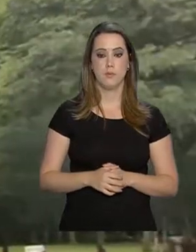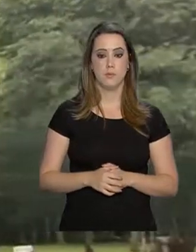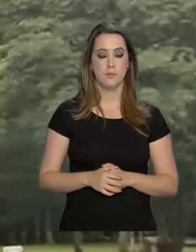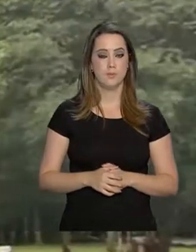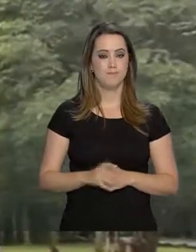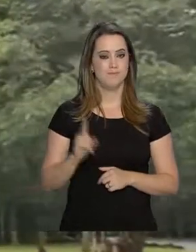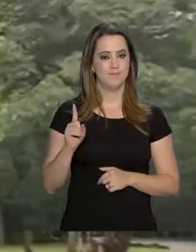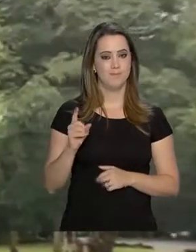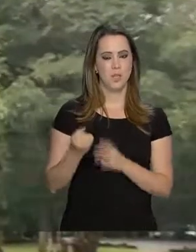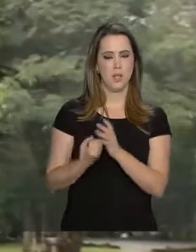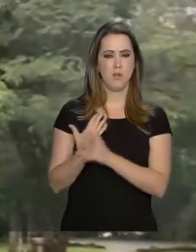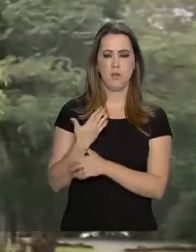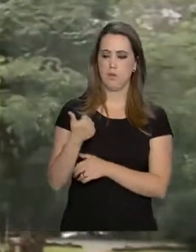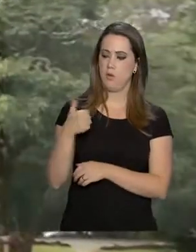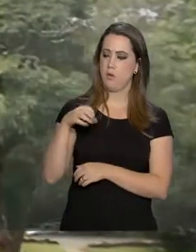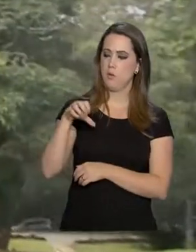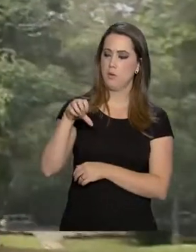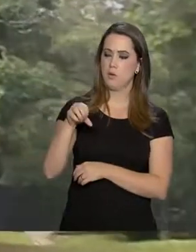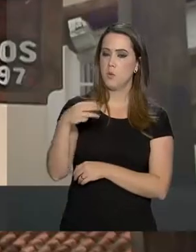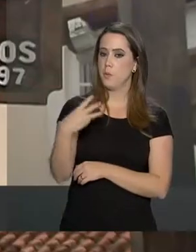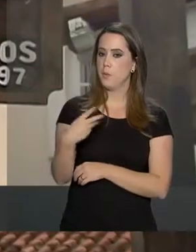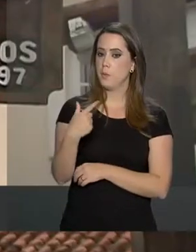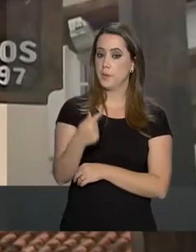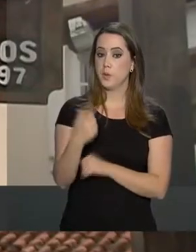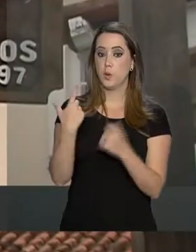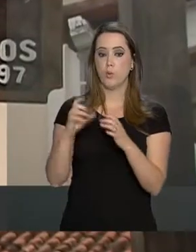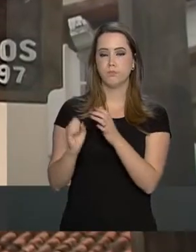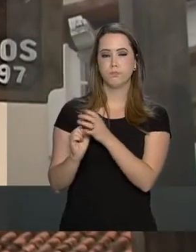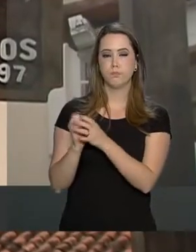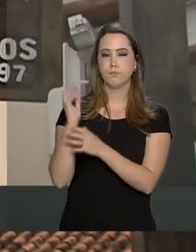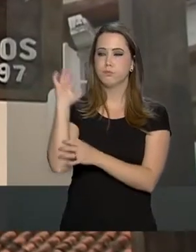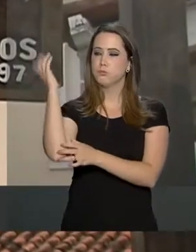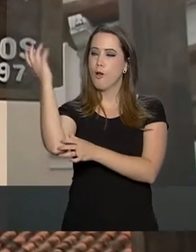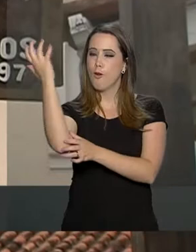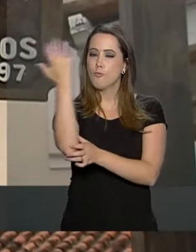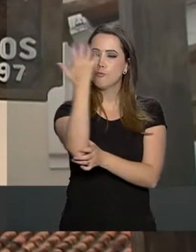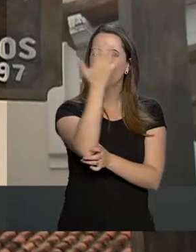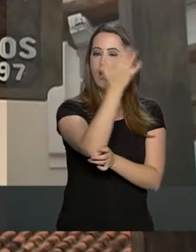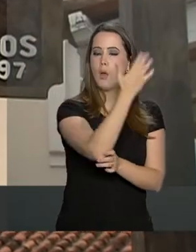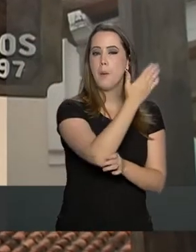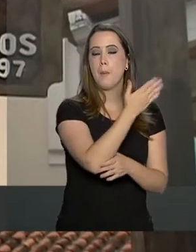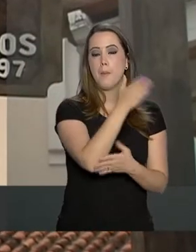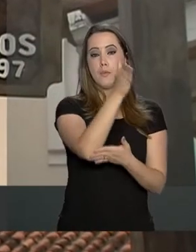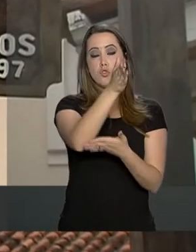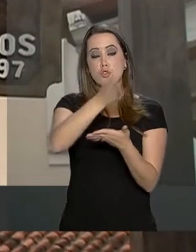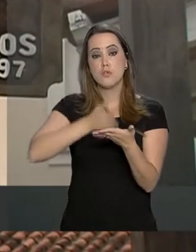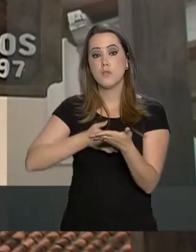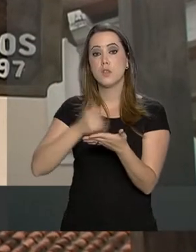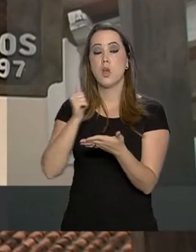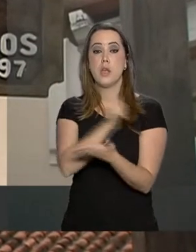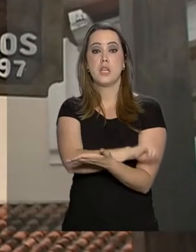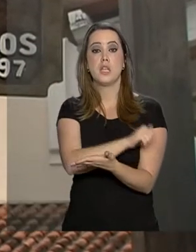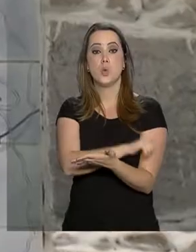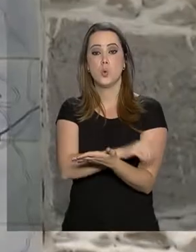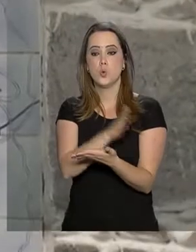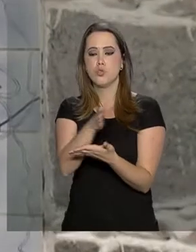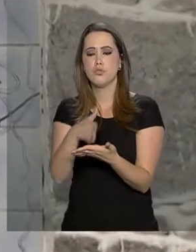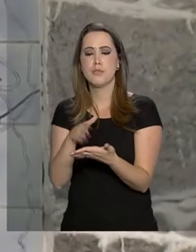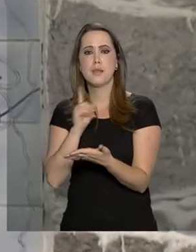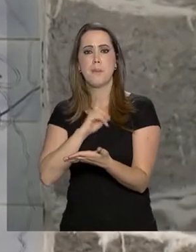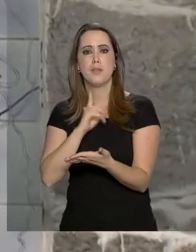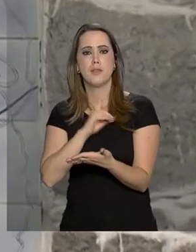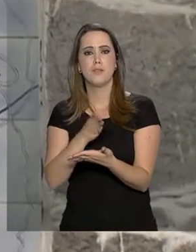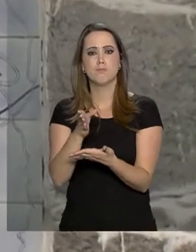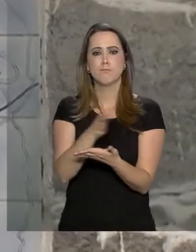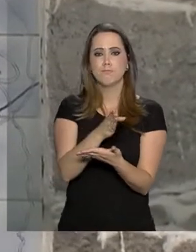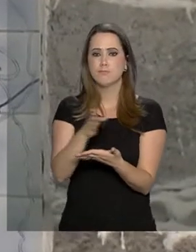criado em 1937 o parque nacional do itatiaia fica na divisa do estado do rio de janeiro com minas gerais ele